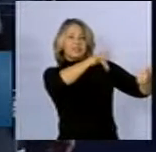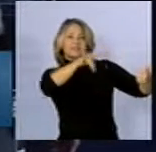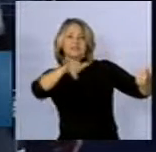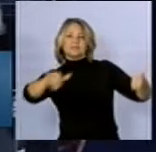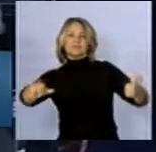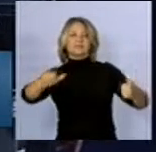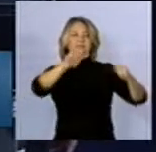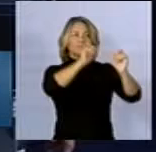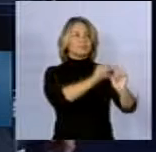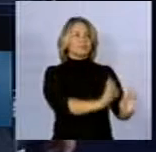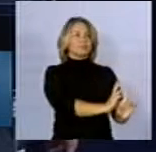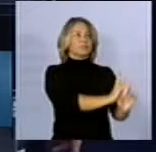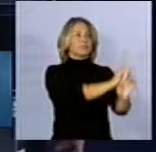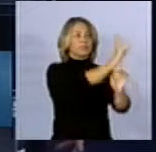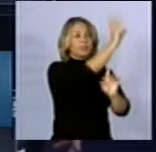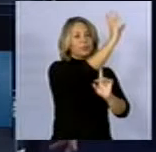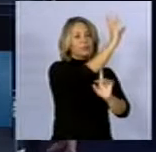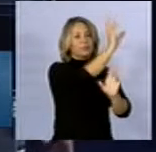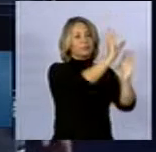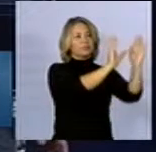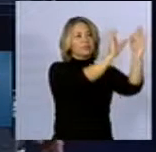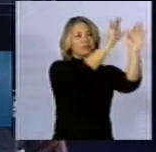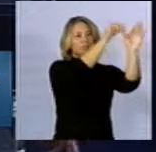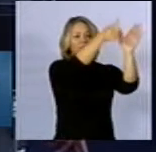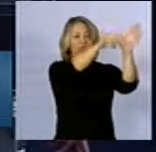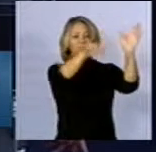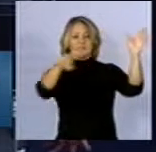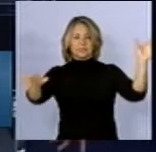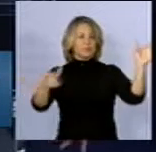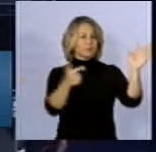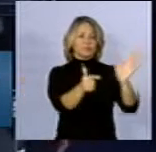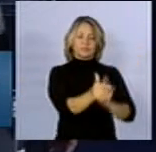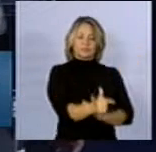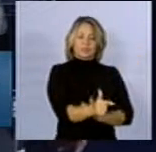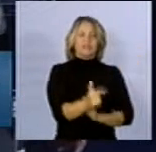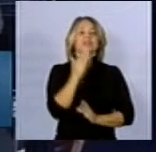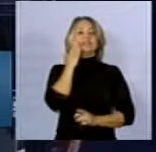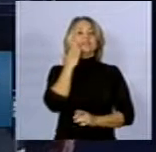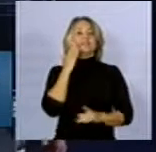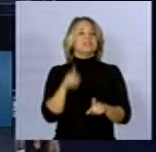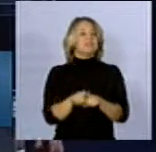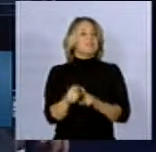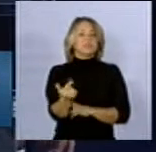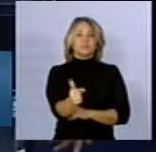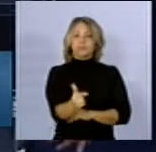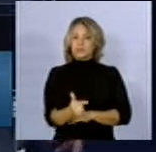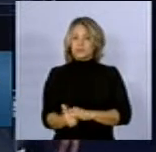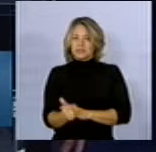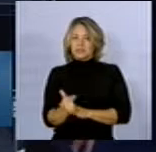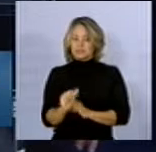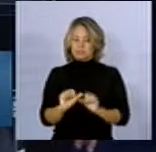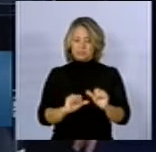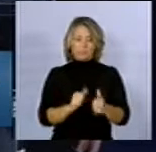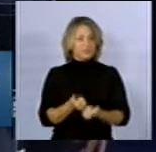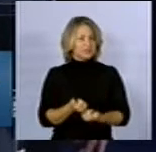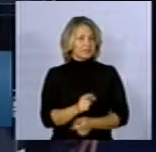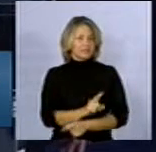transmissão. E isso, não, até onde eu sei, não há nenhuma